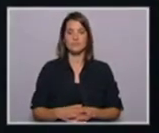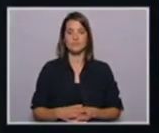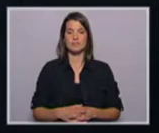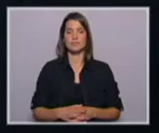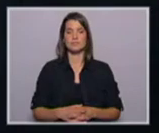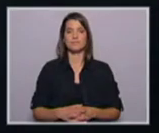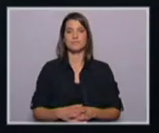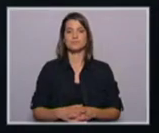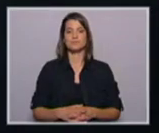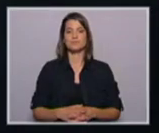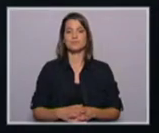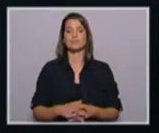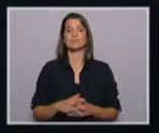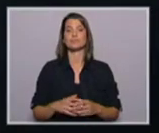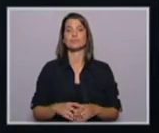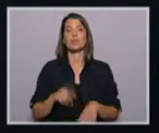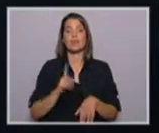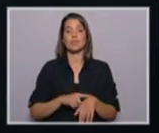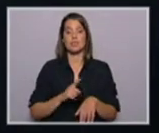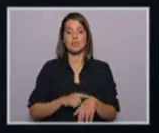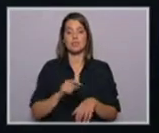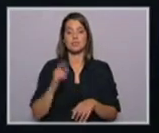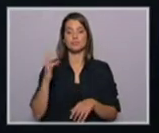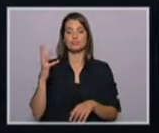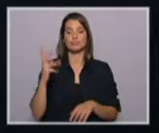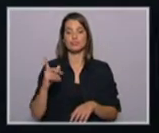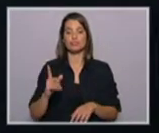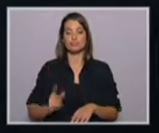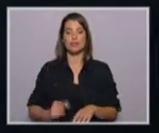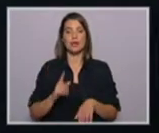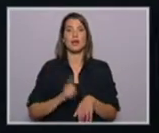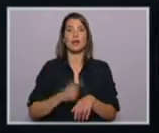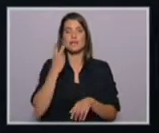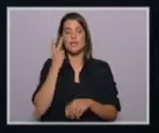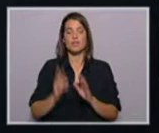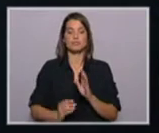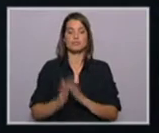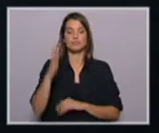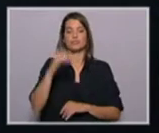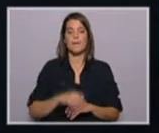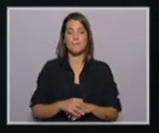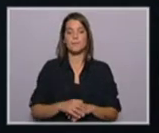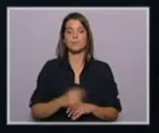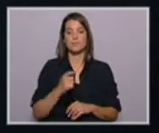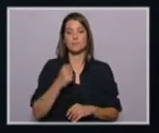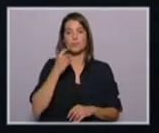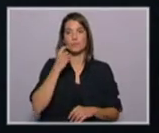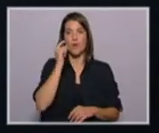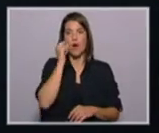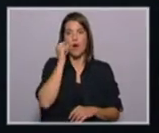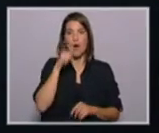A contagem decrescente para o momento de uma vida. It's one small step for man,